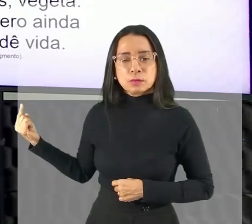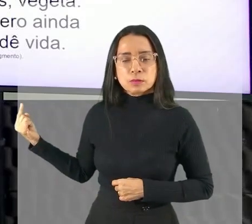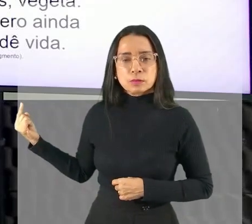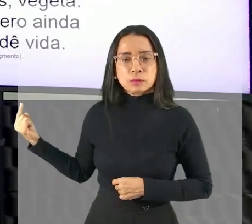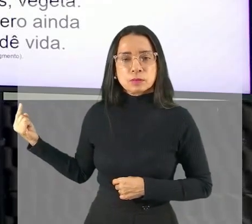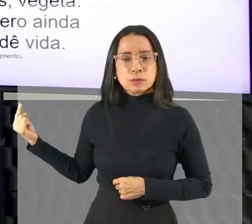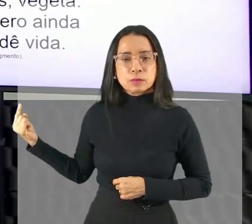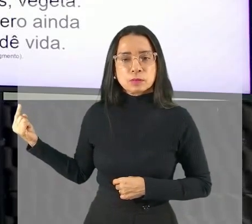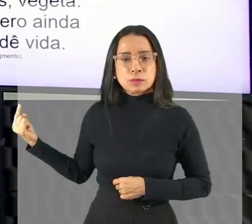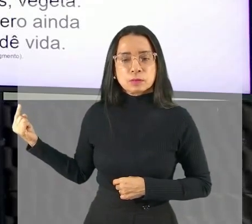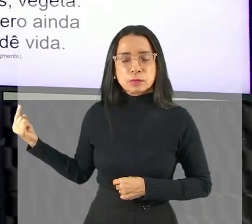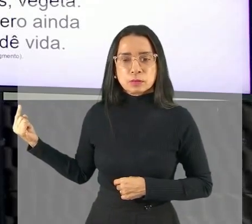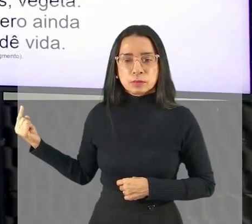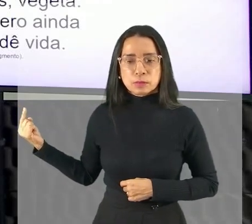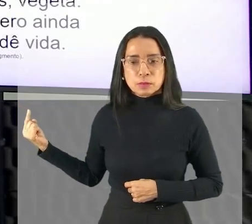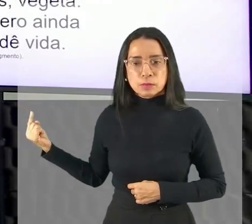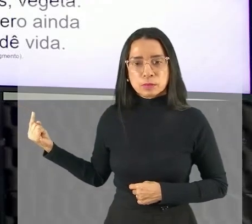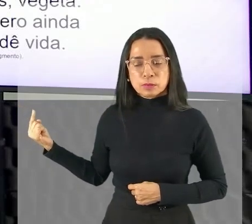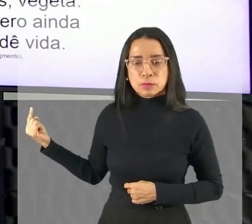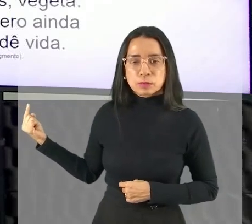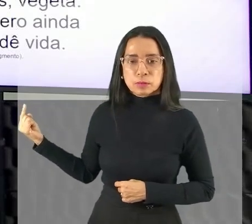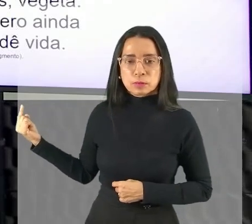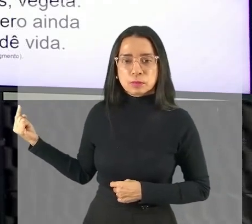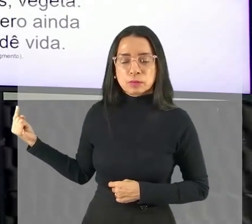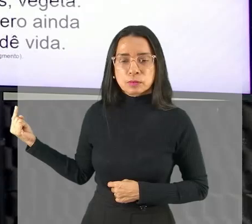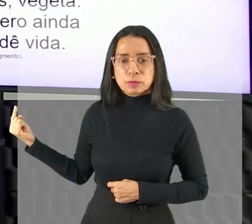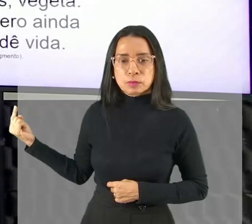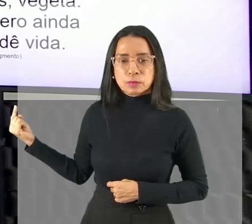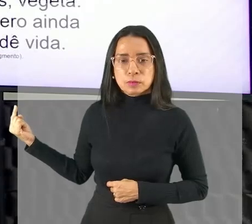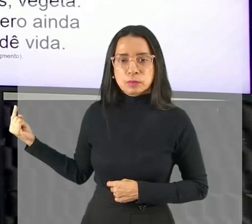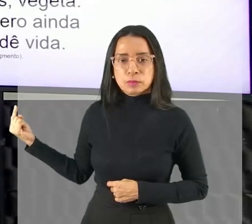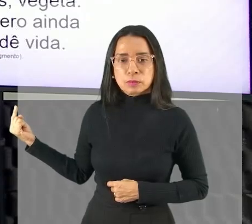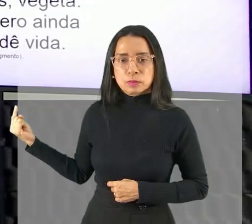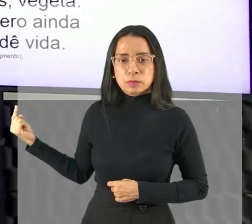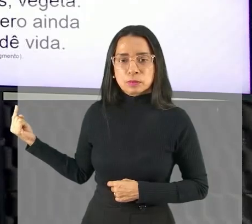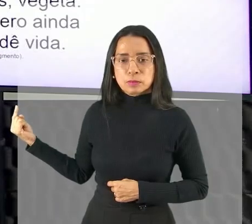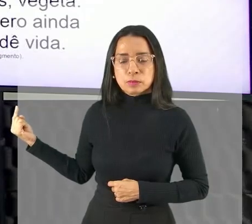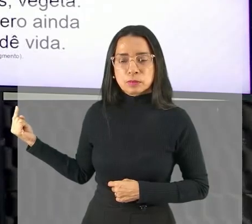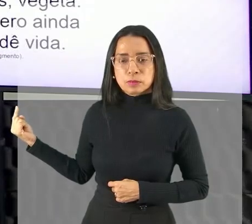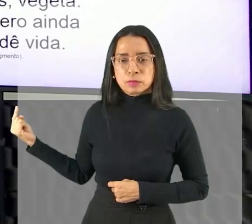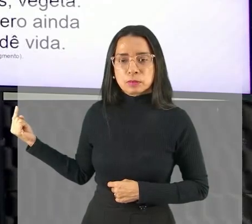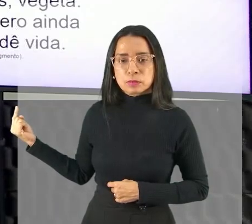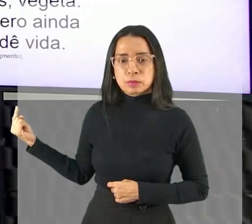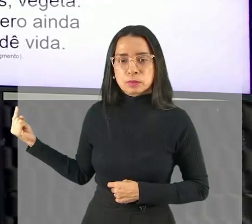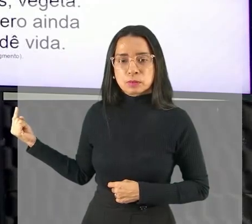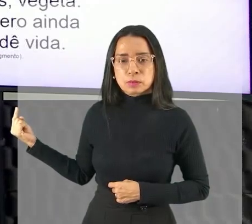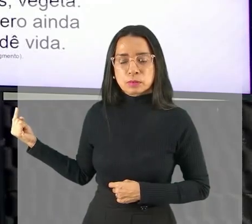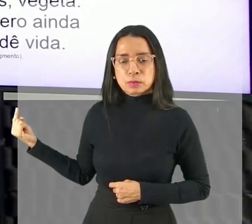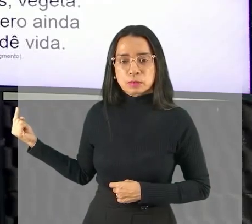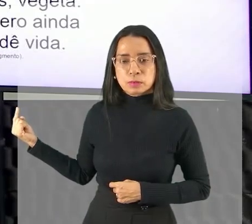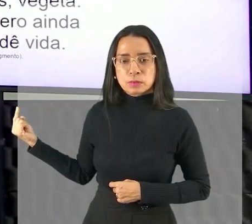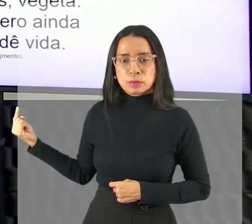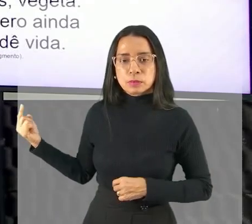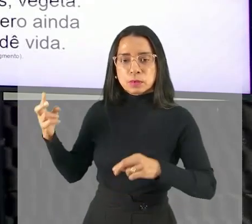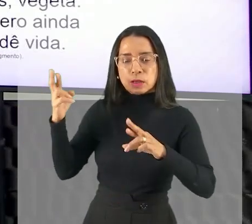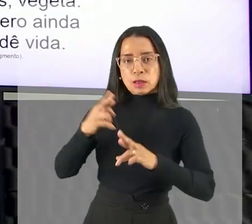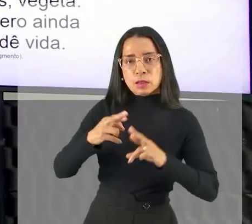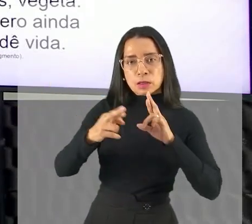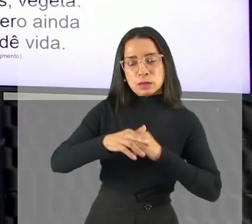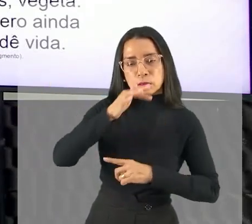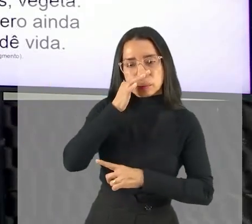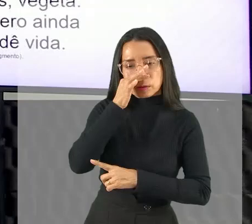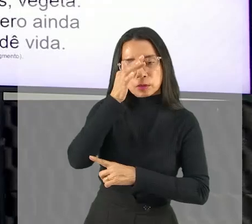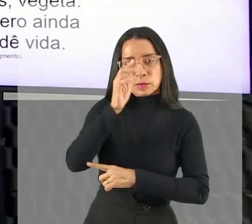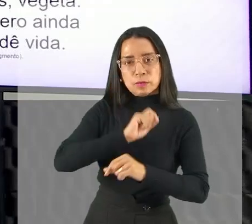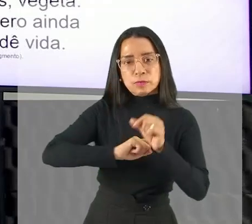céu, brilham estrelas, céu, estrela e principalmente a flor que desabrocha ao romper da alva. Então, a relação da flor,